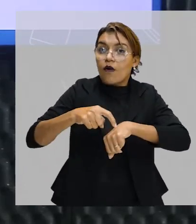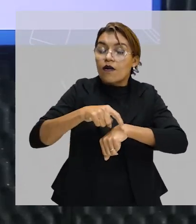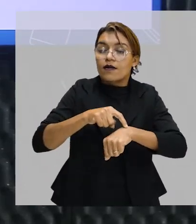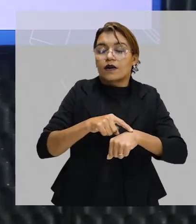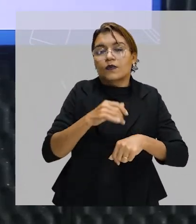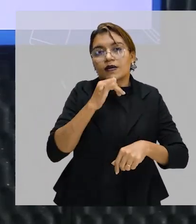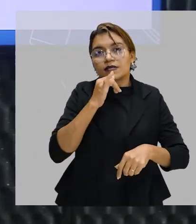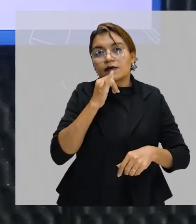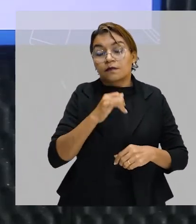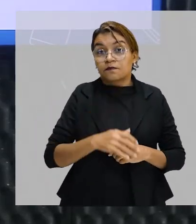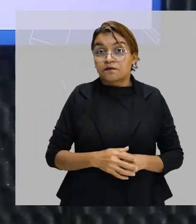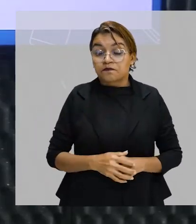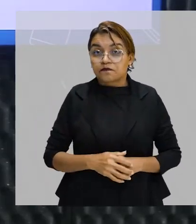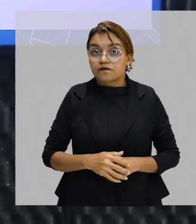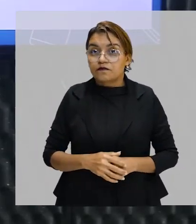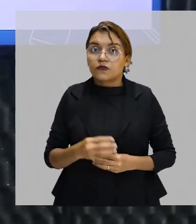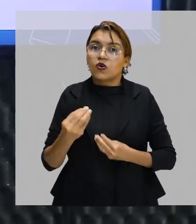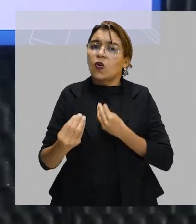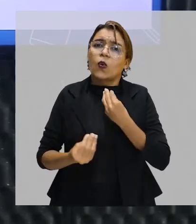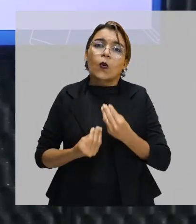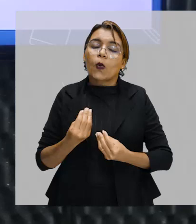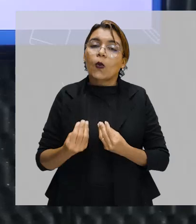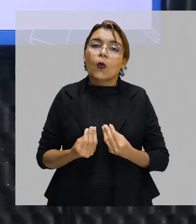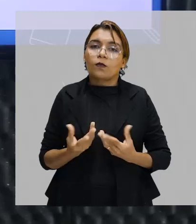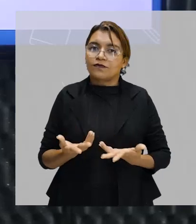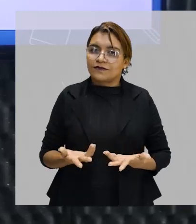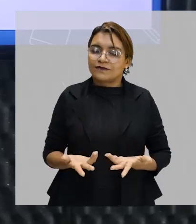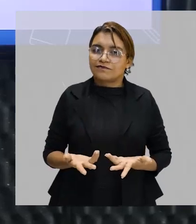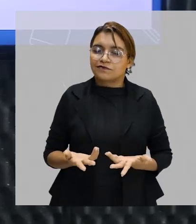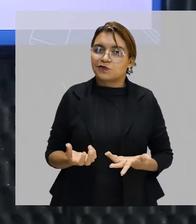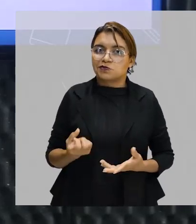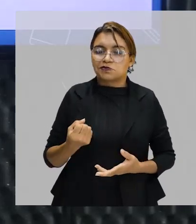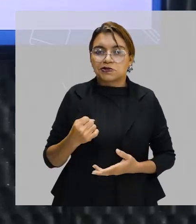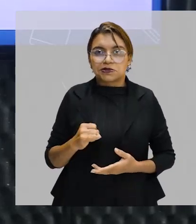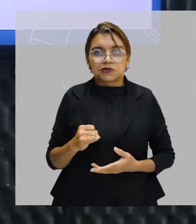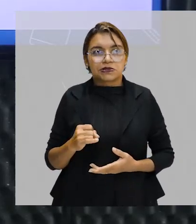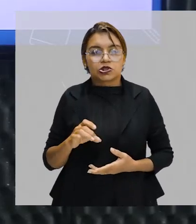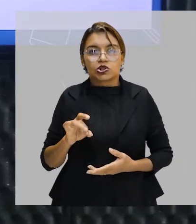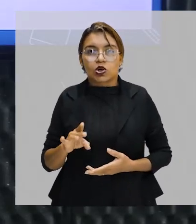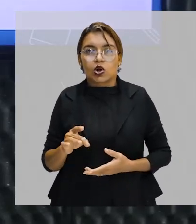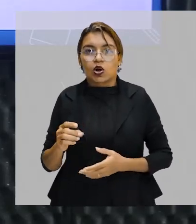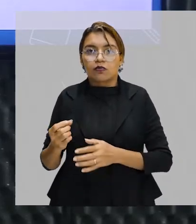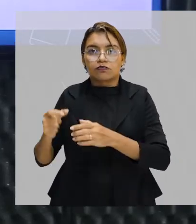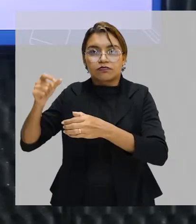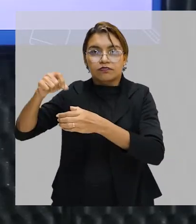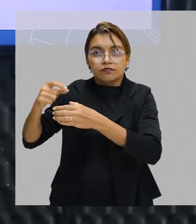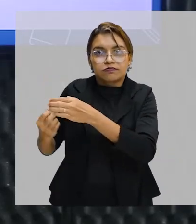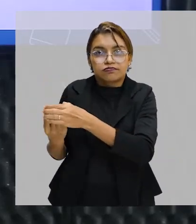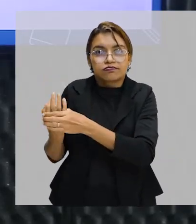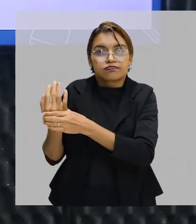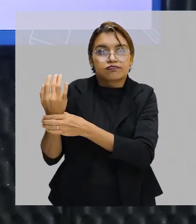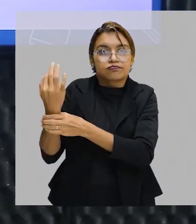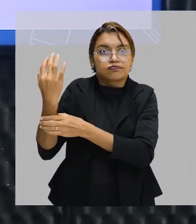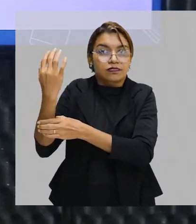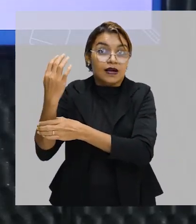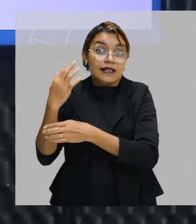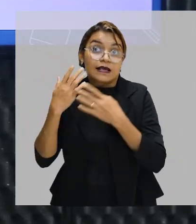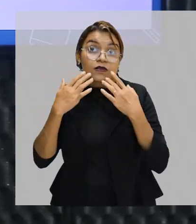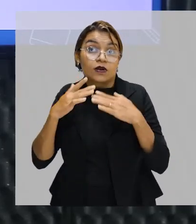Então, seria inviável, se a gente for contar apenas com a produção natural.